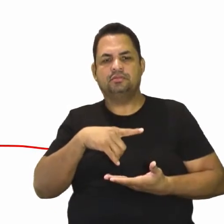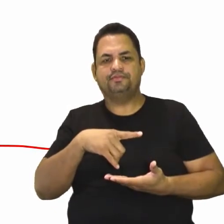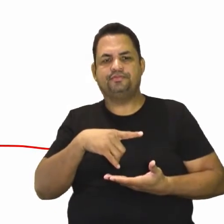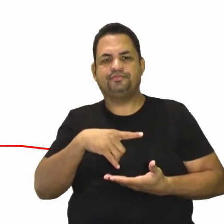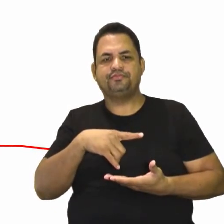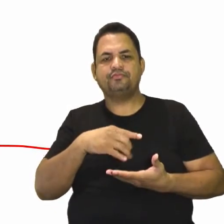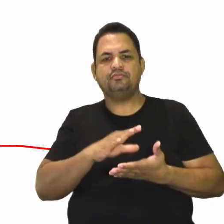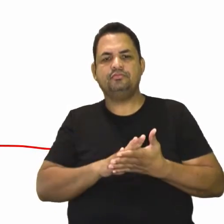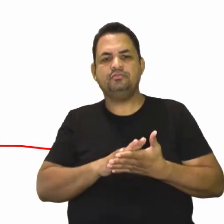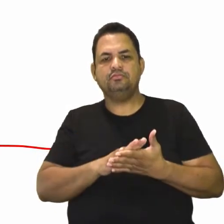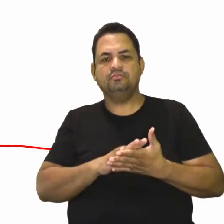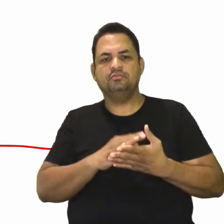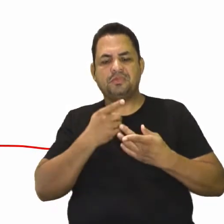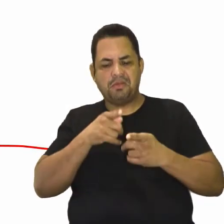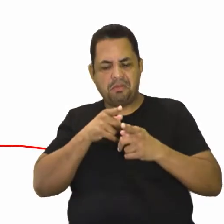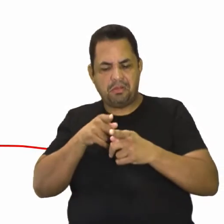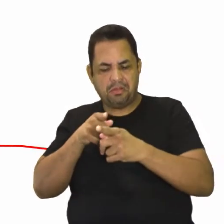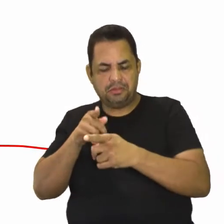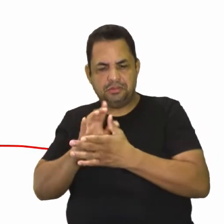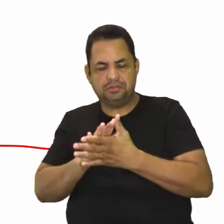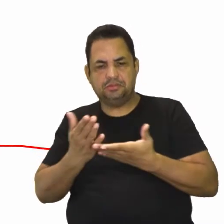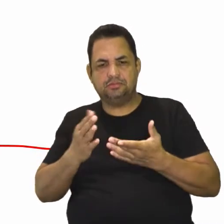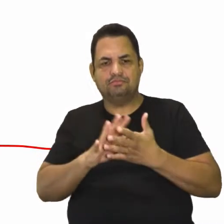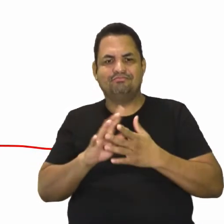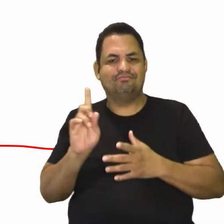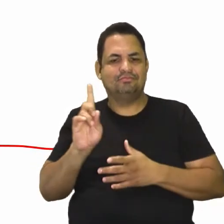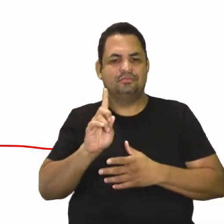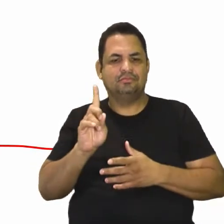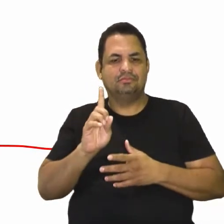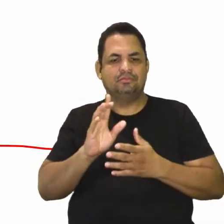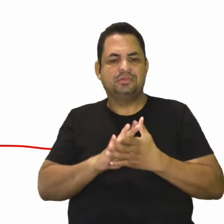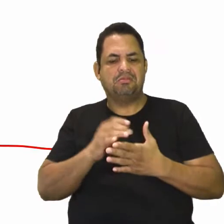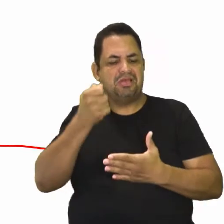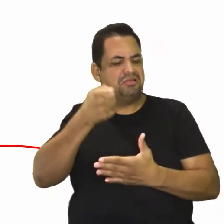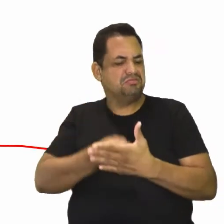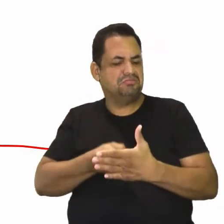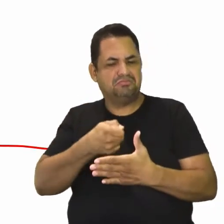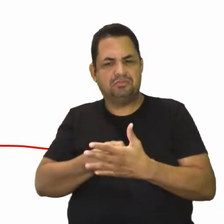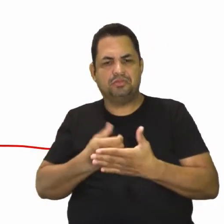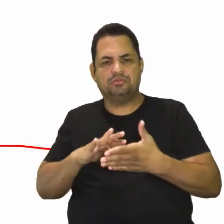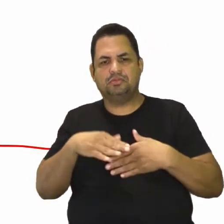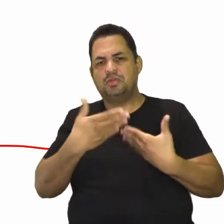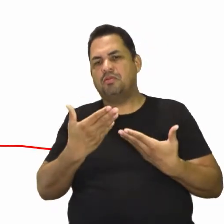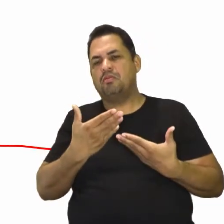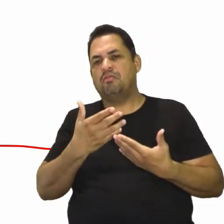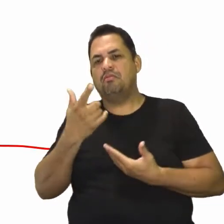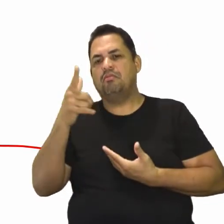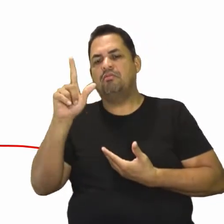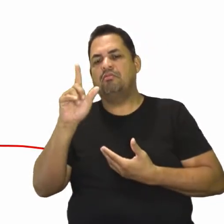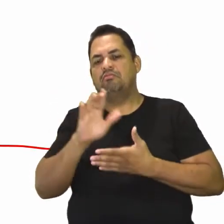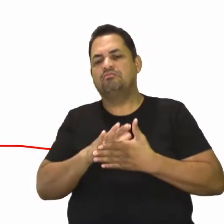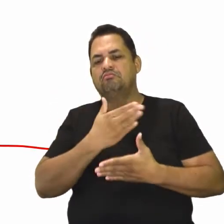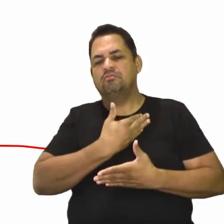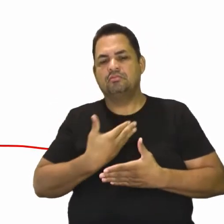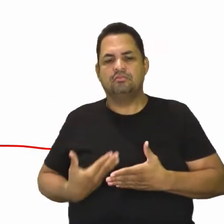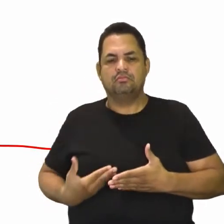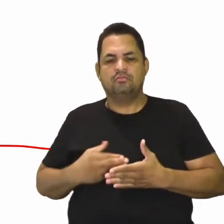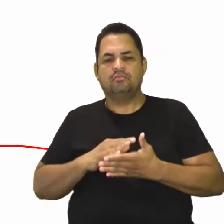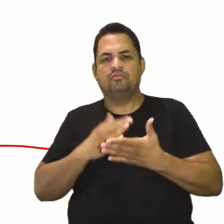parte de perseguição do governo dele, mas não era mais tão linha dura quanto foi